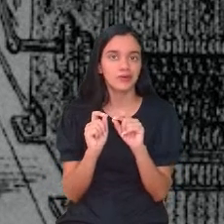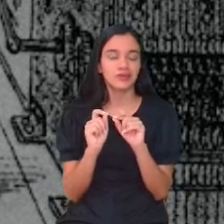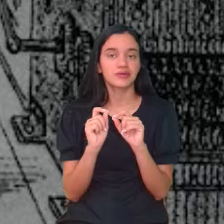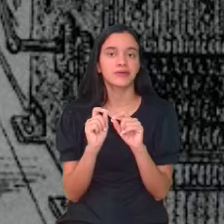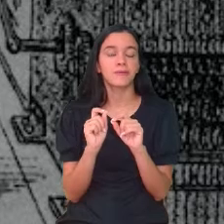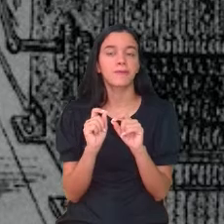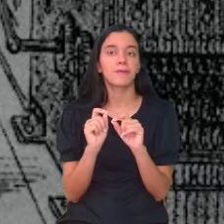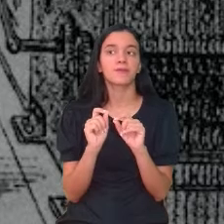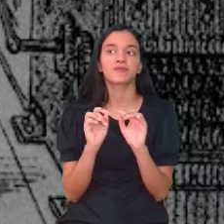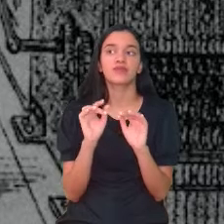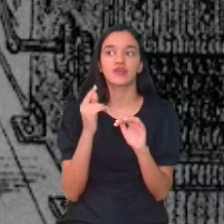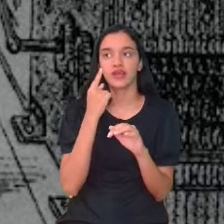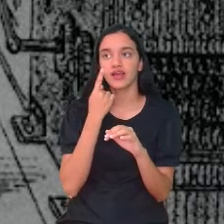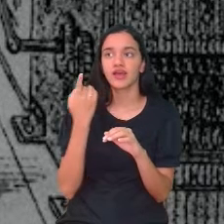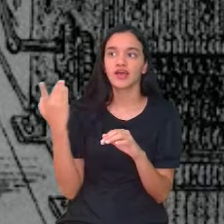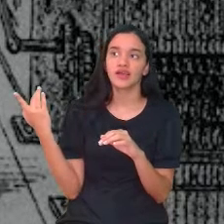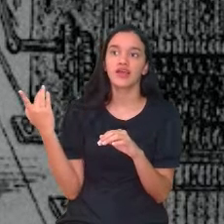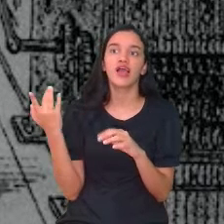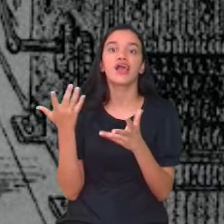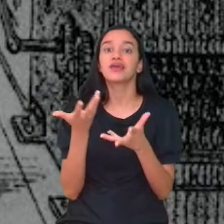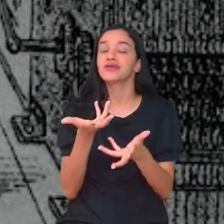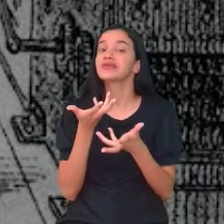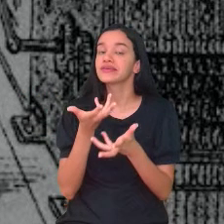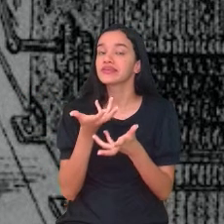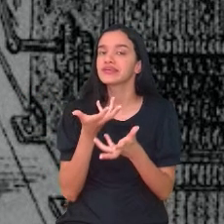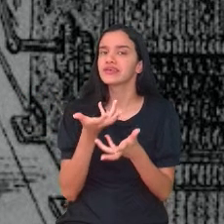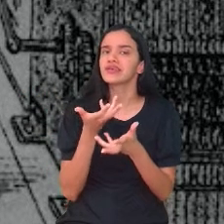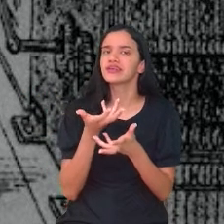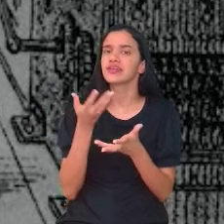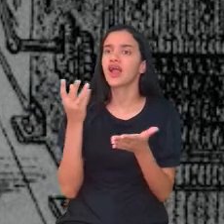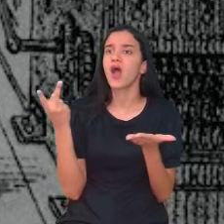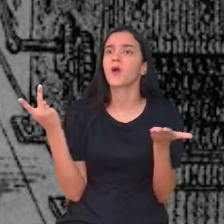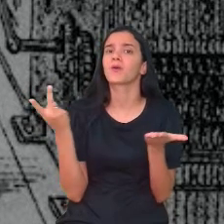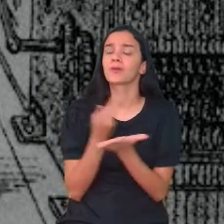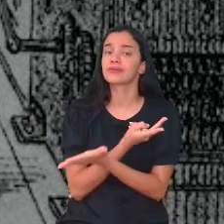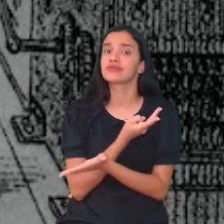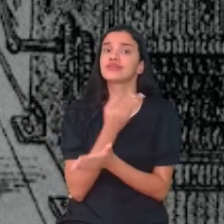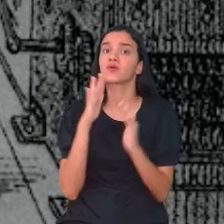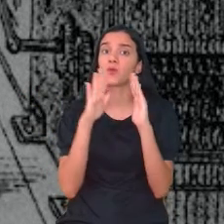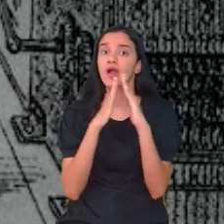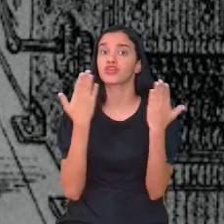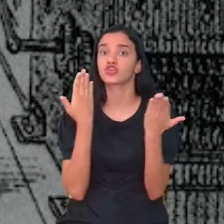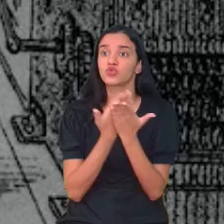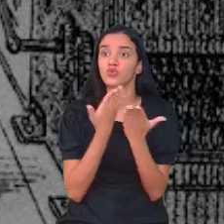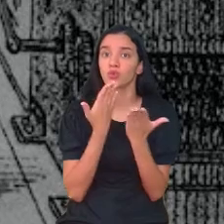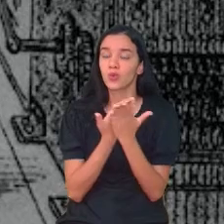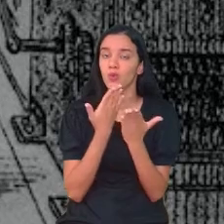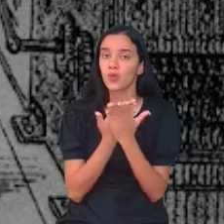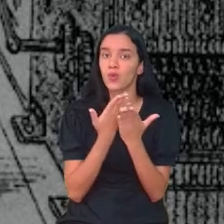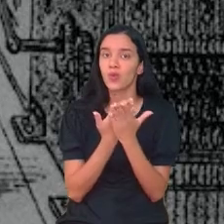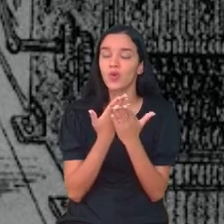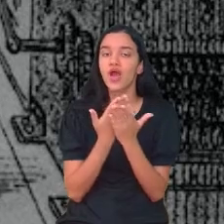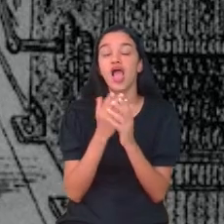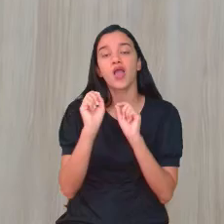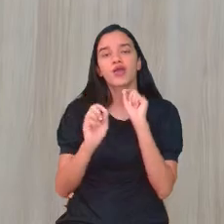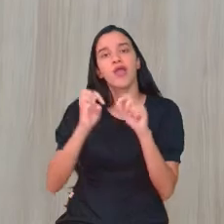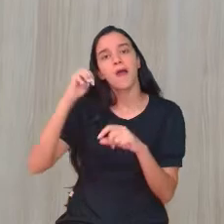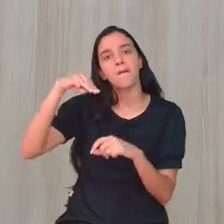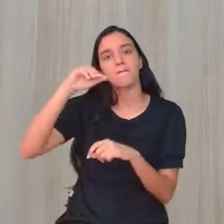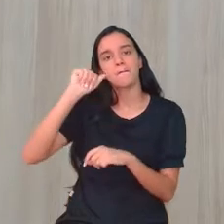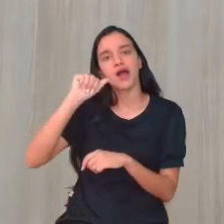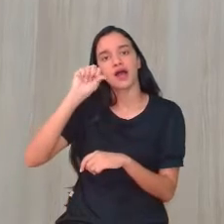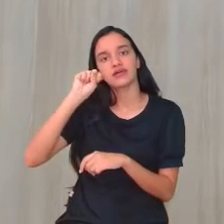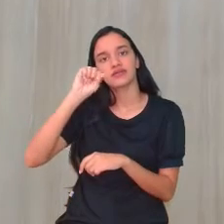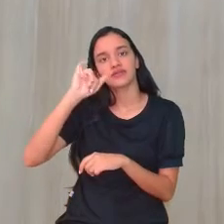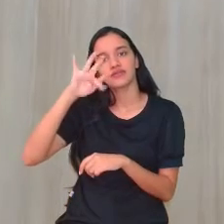sacrificado, certo? E o que iria acontecer com as escolas seria a massificação,